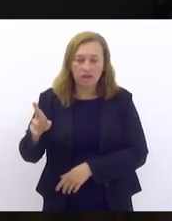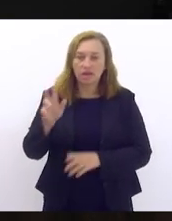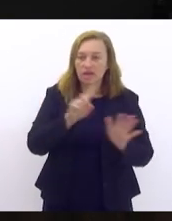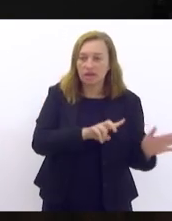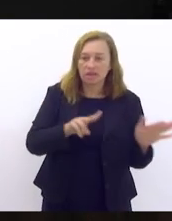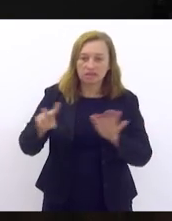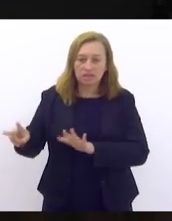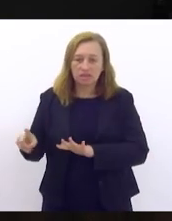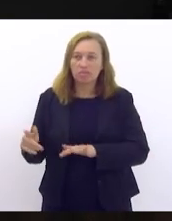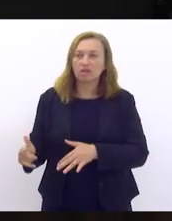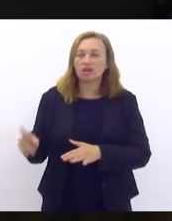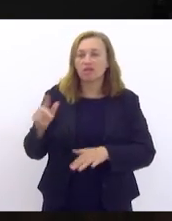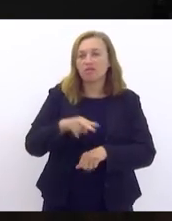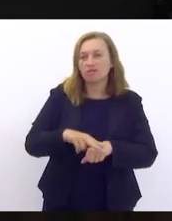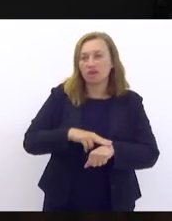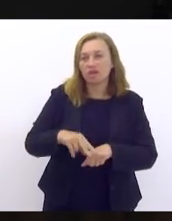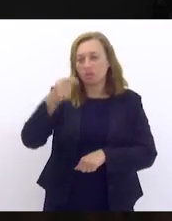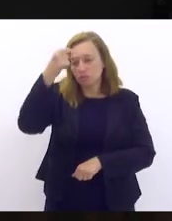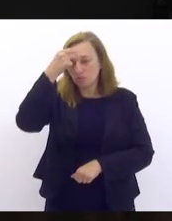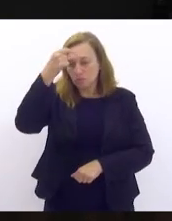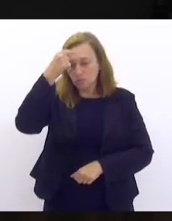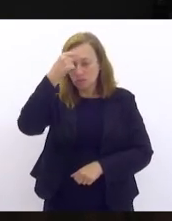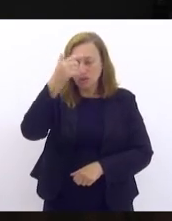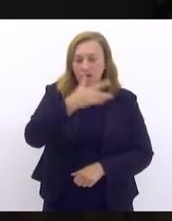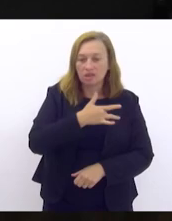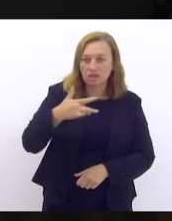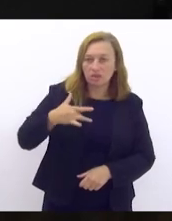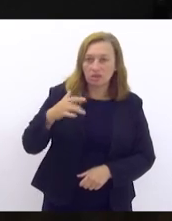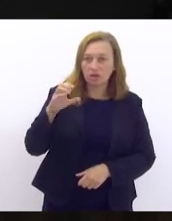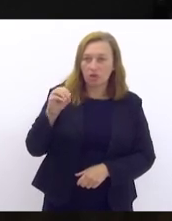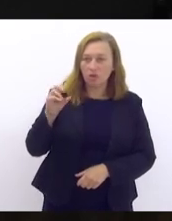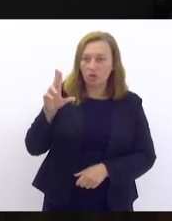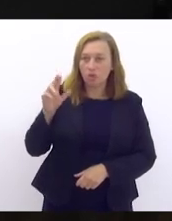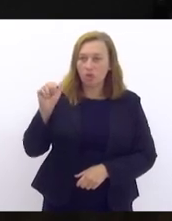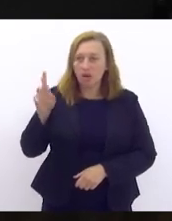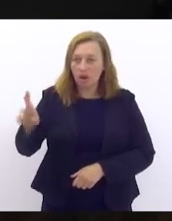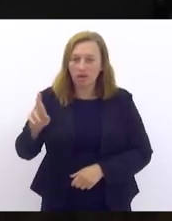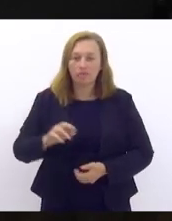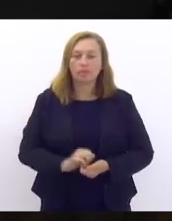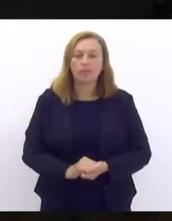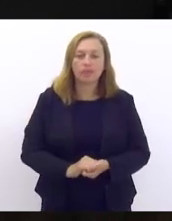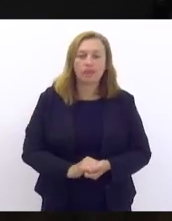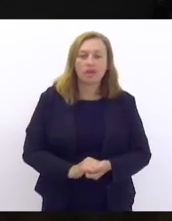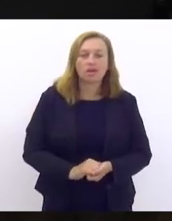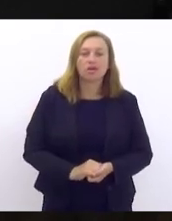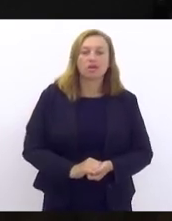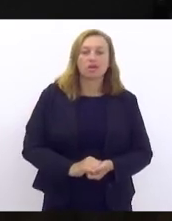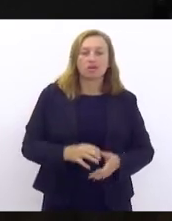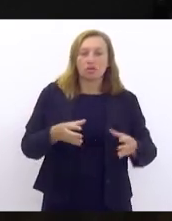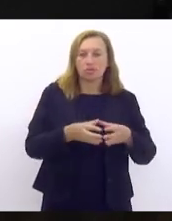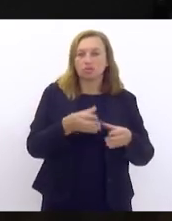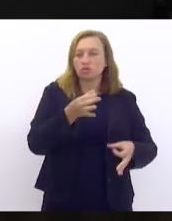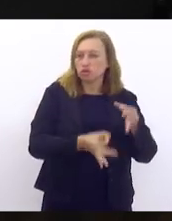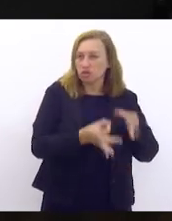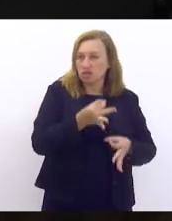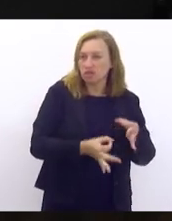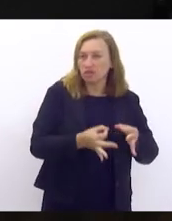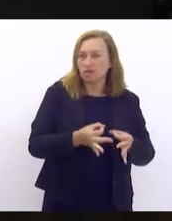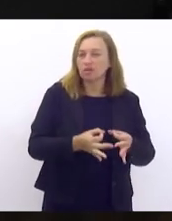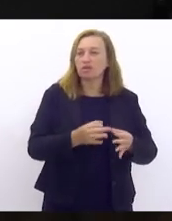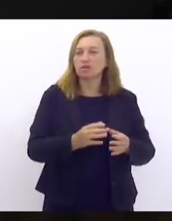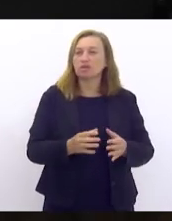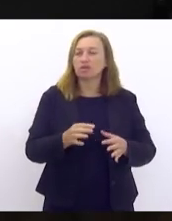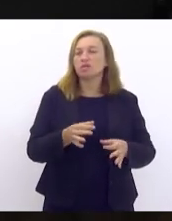Verde de Conscientização sobre a Saúde Ocular, na forma que menciona. Pareceres das comissões de Constituição e Justiça